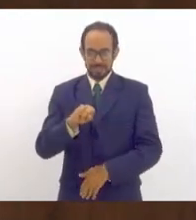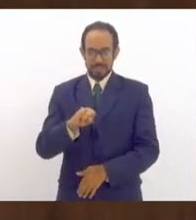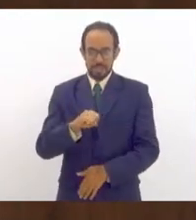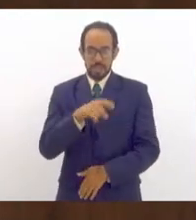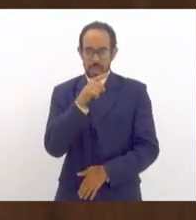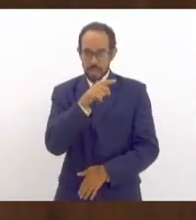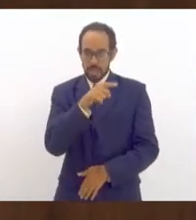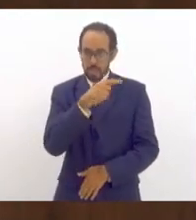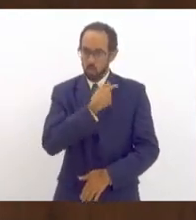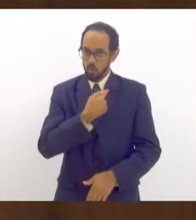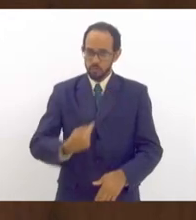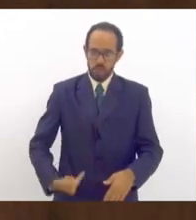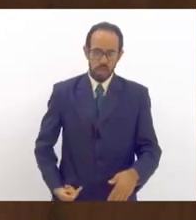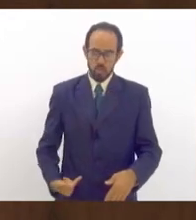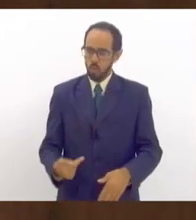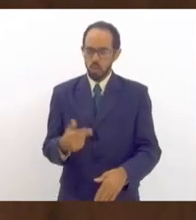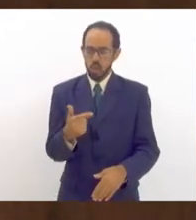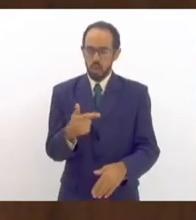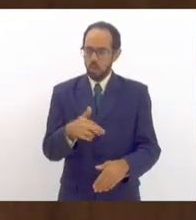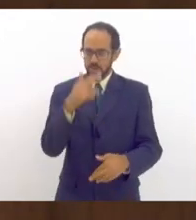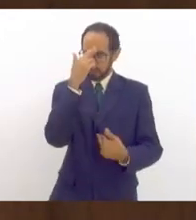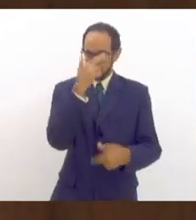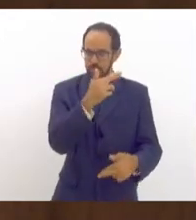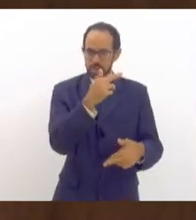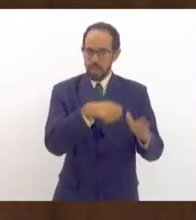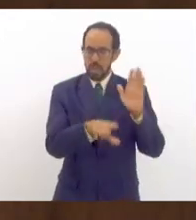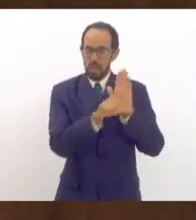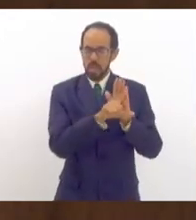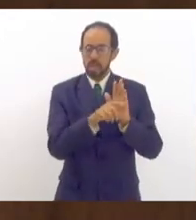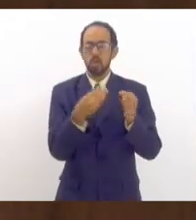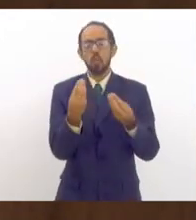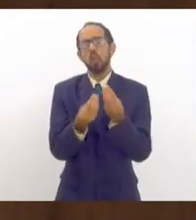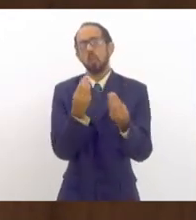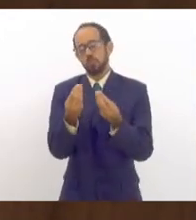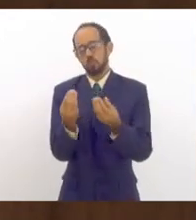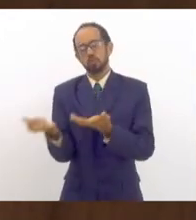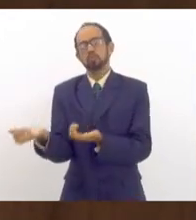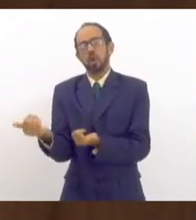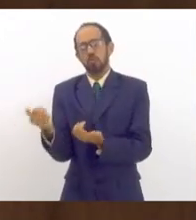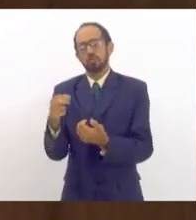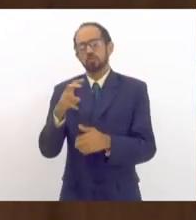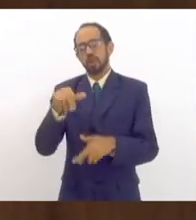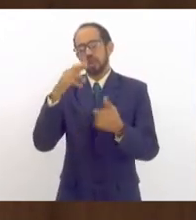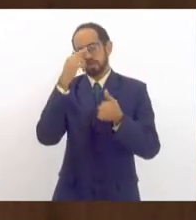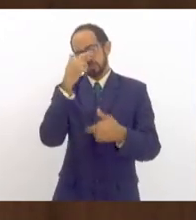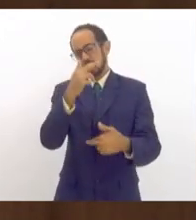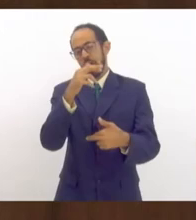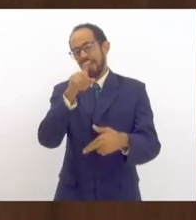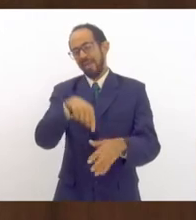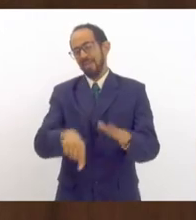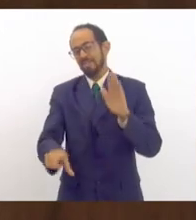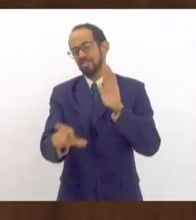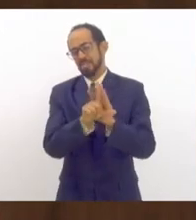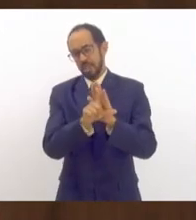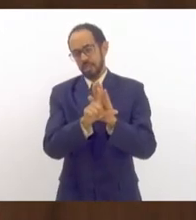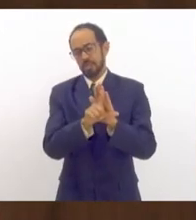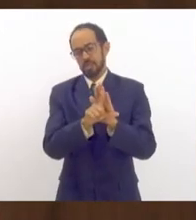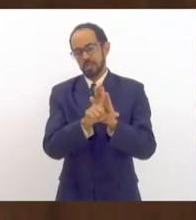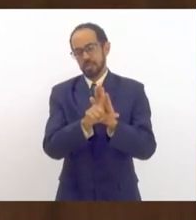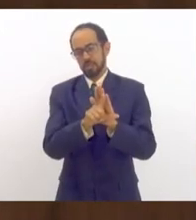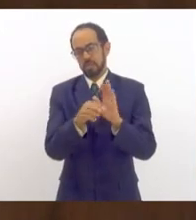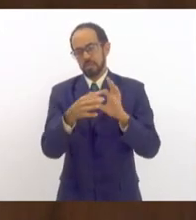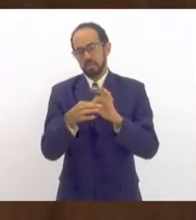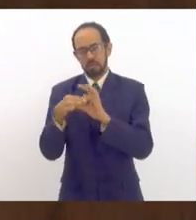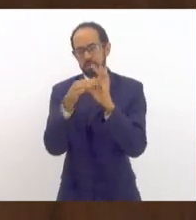cumpre a lei como faremos os nossos trabalhadores a nossa juventude cumprir é lei a integração da categoria